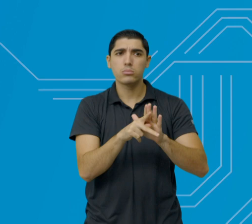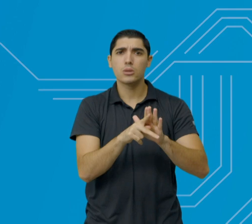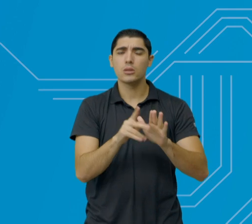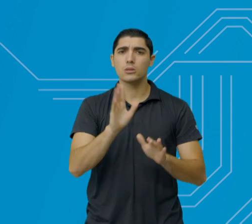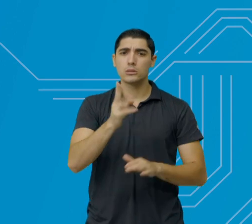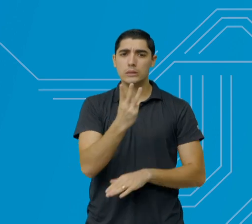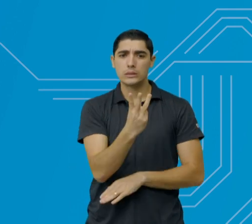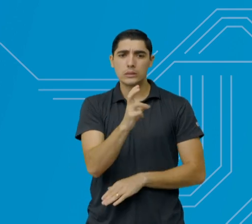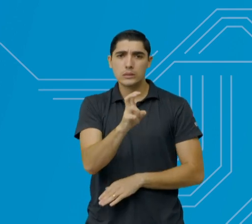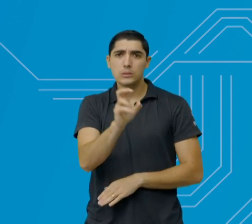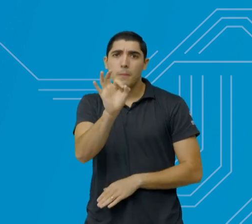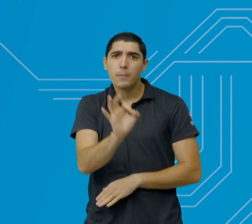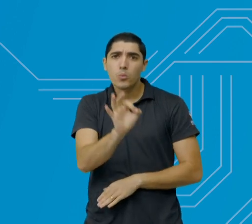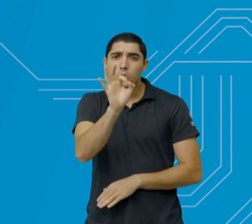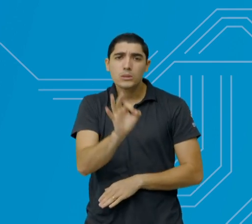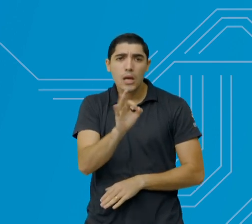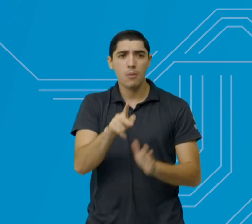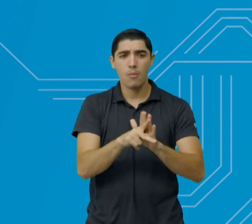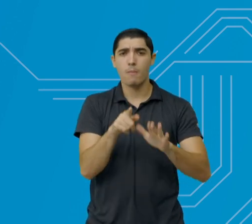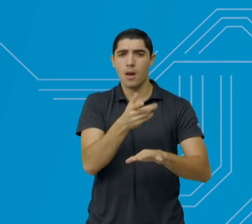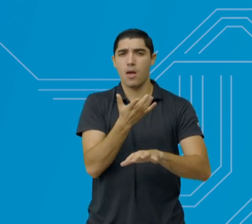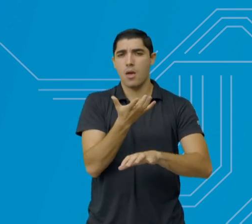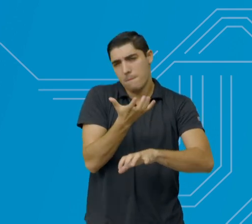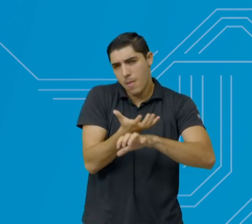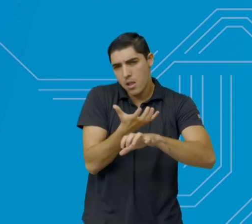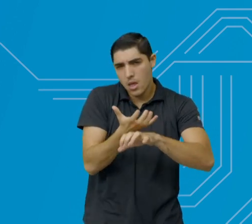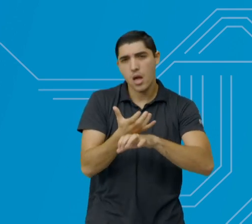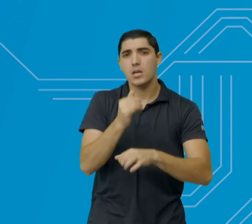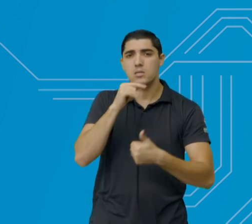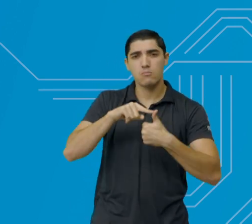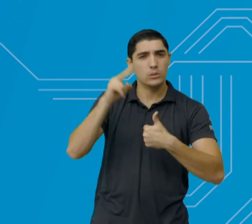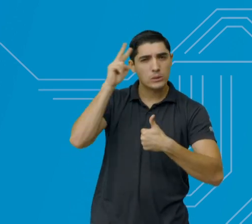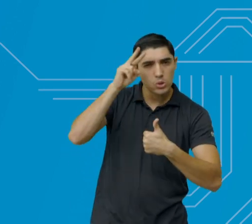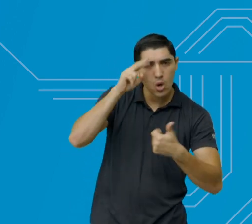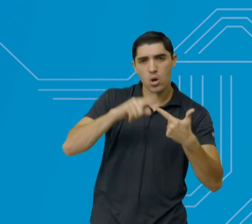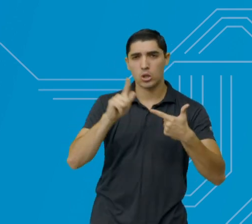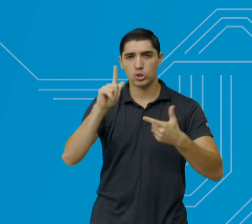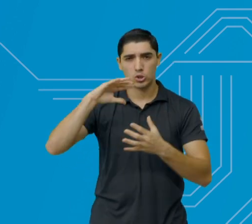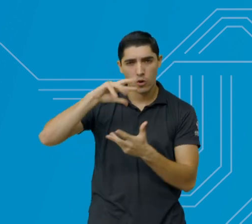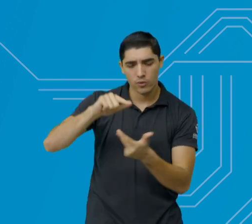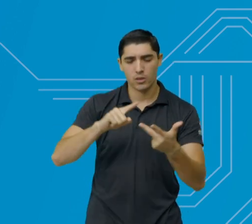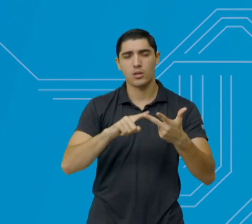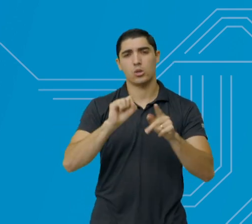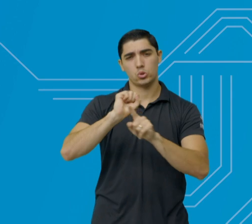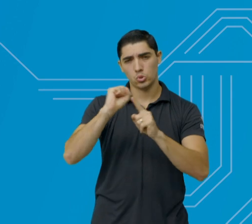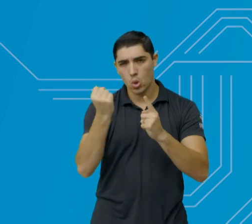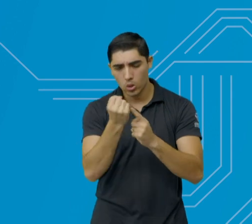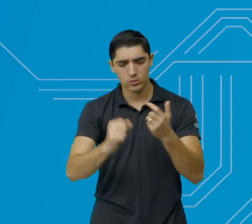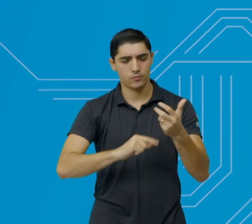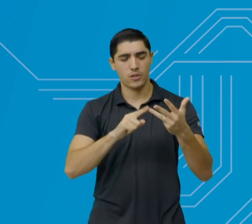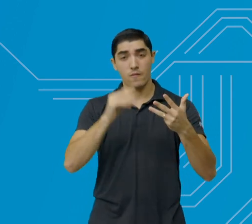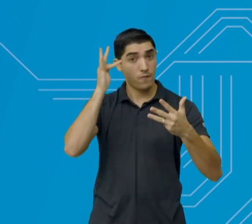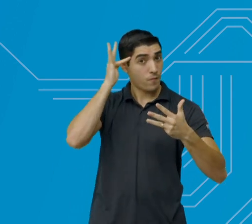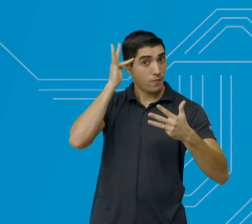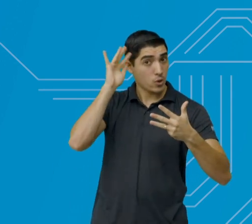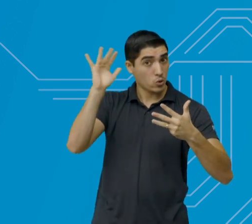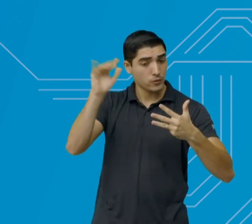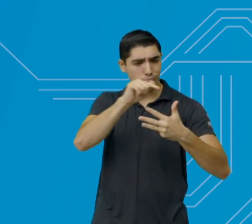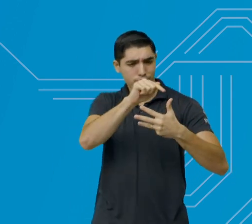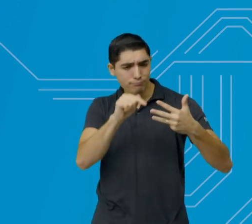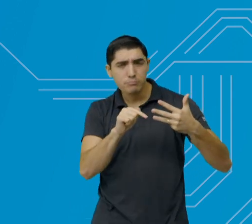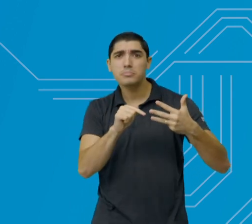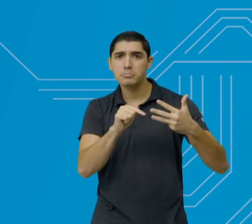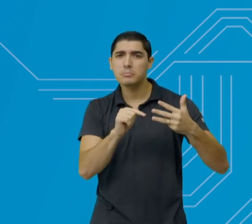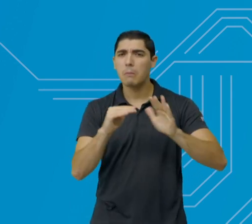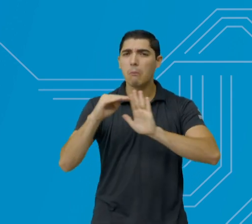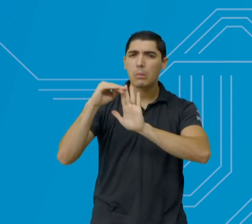de 35% na carga horária das disciplinas de ciências humanas, como História, Geografia, Sociologia e